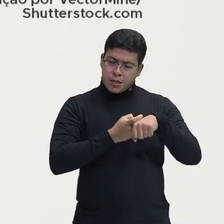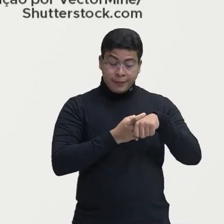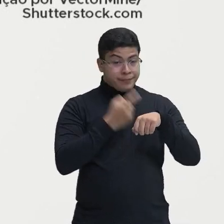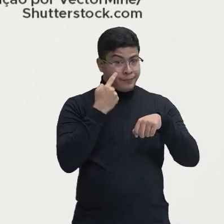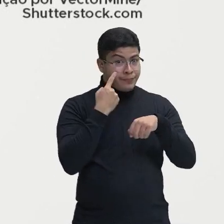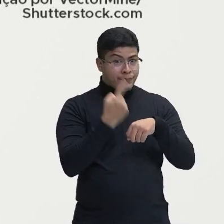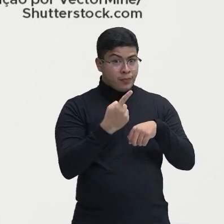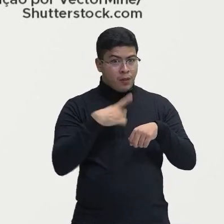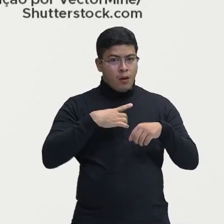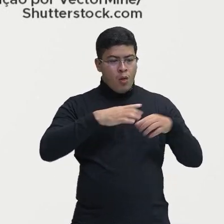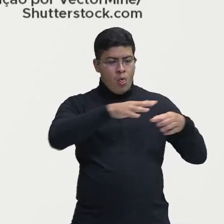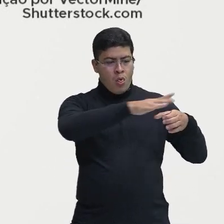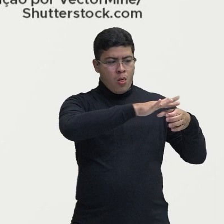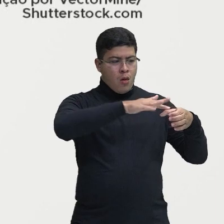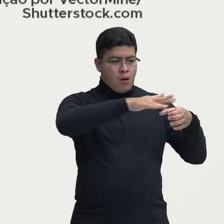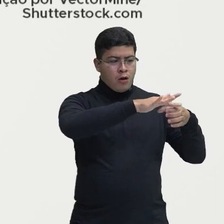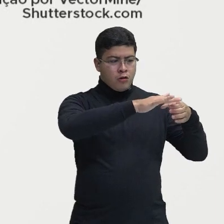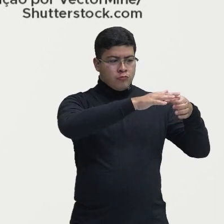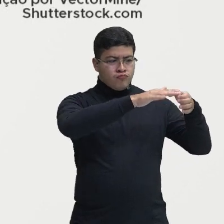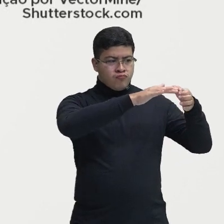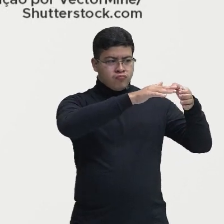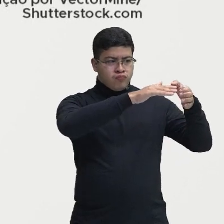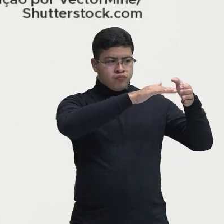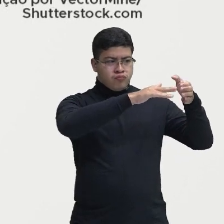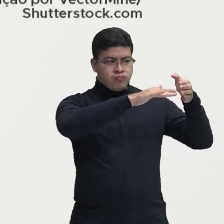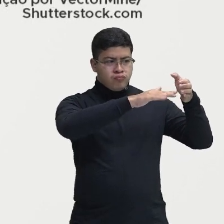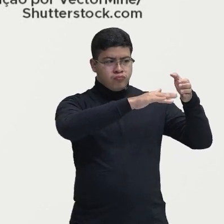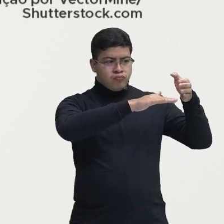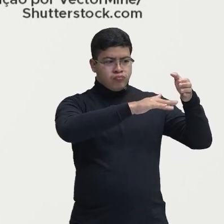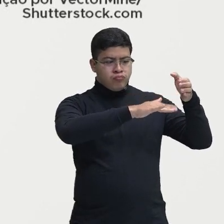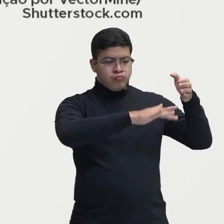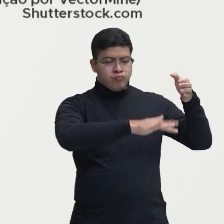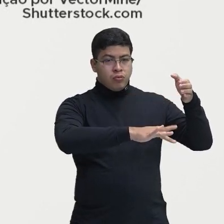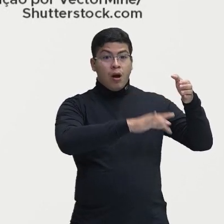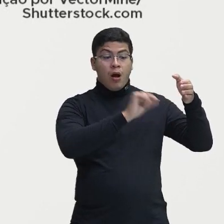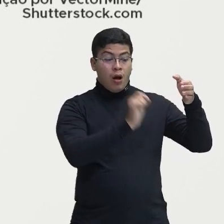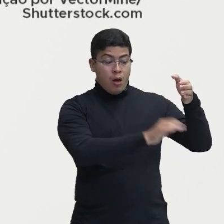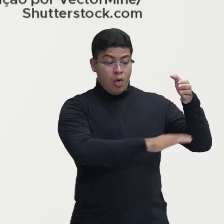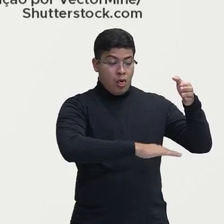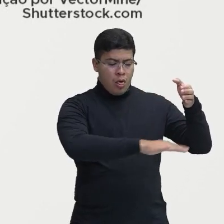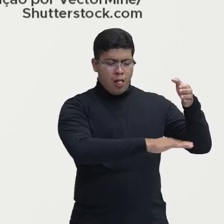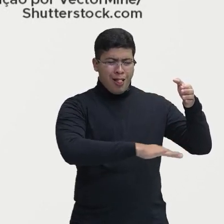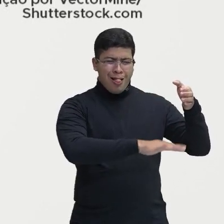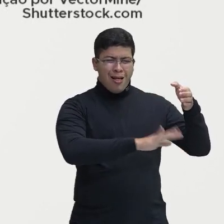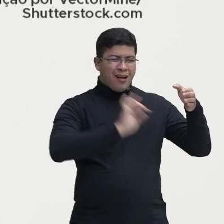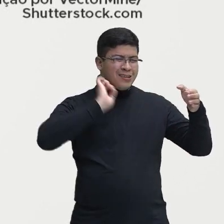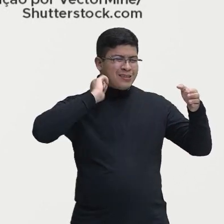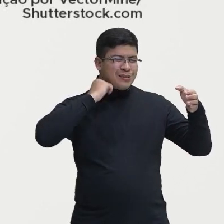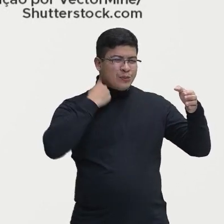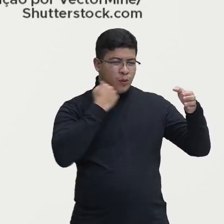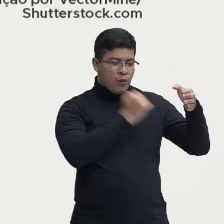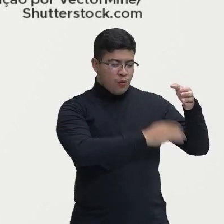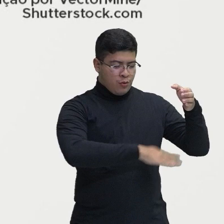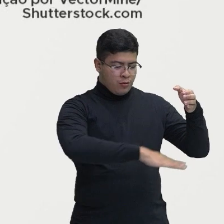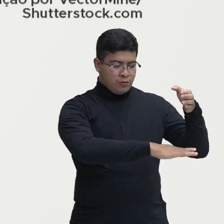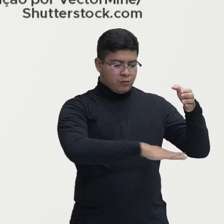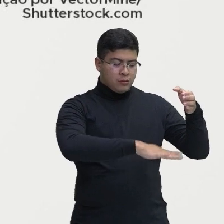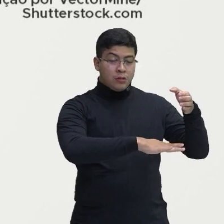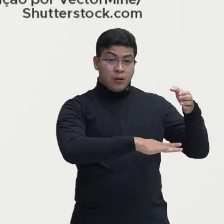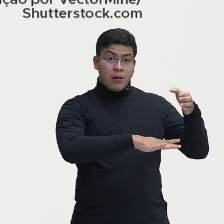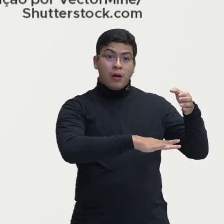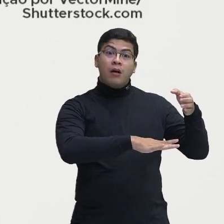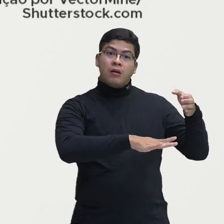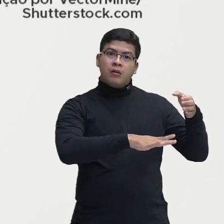são separados da água pela ação da gravidade em tanques normalmente em formatos